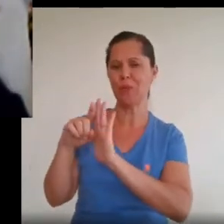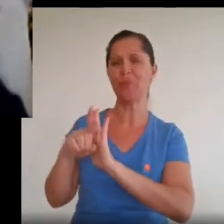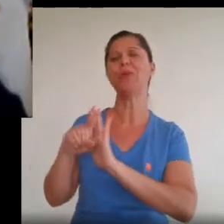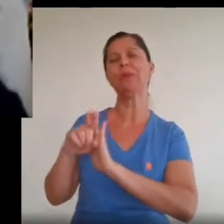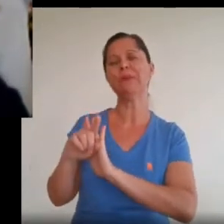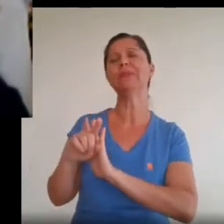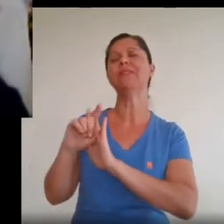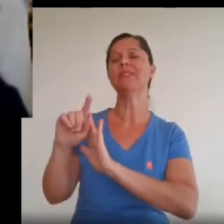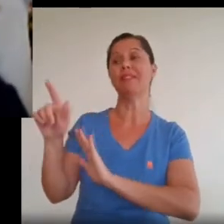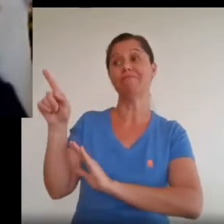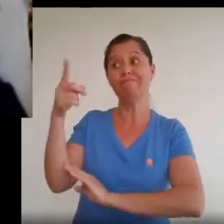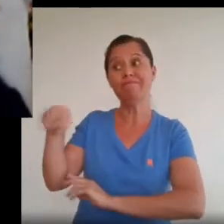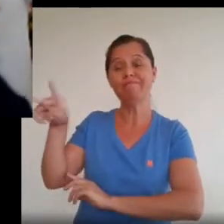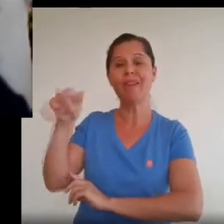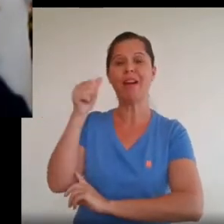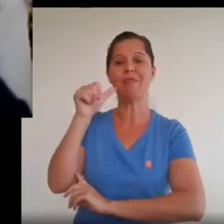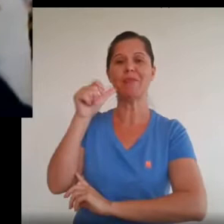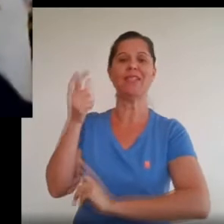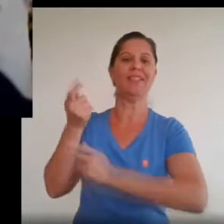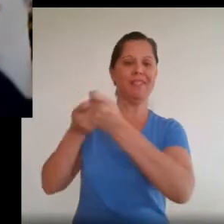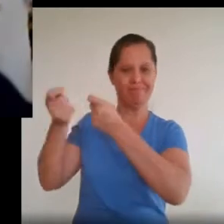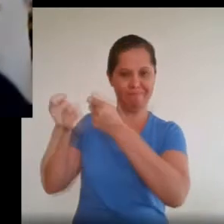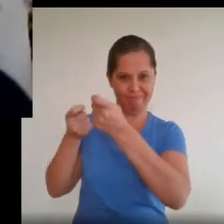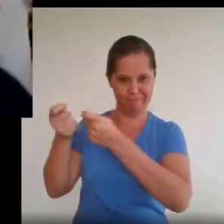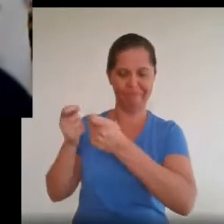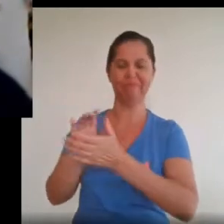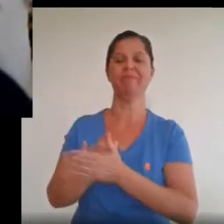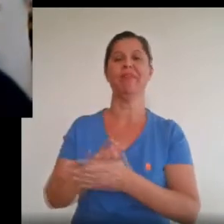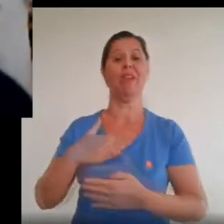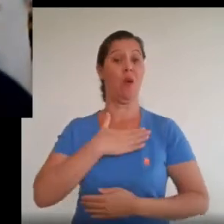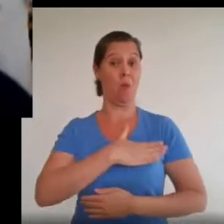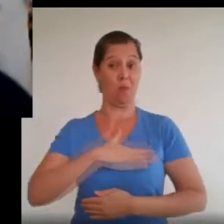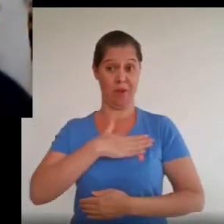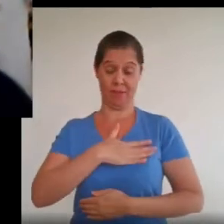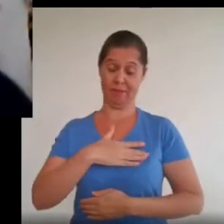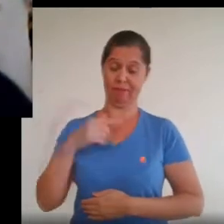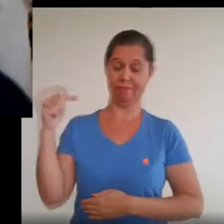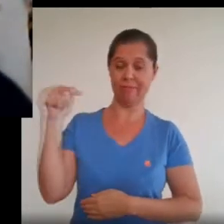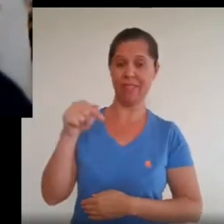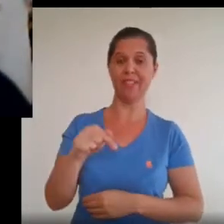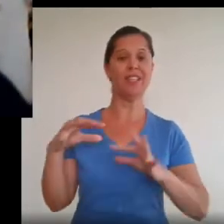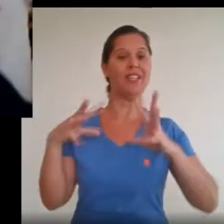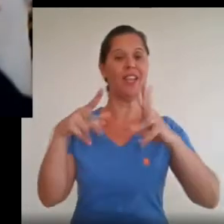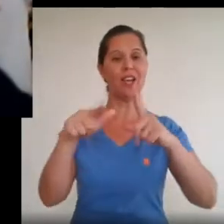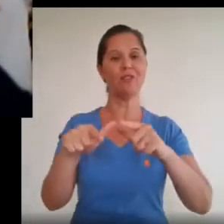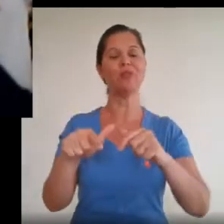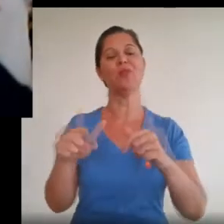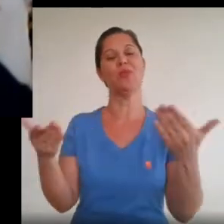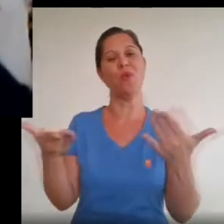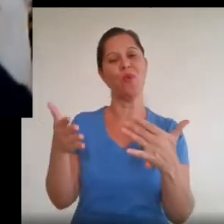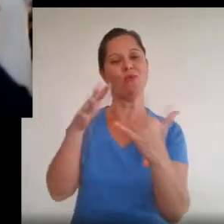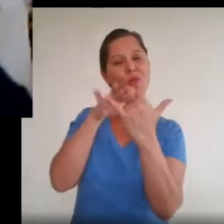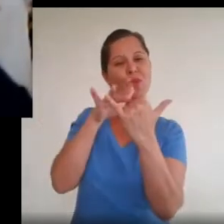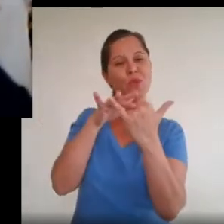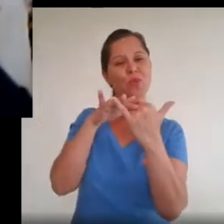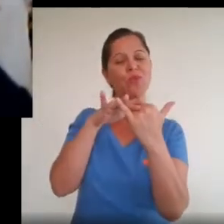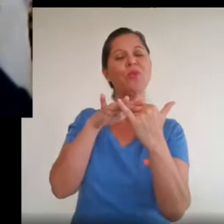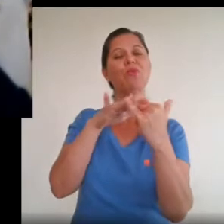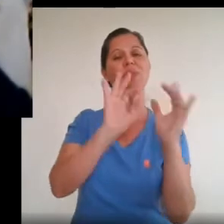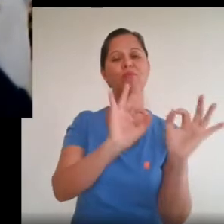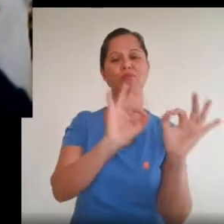cuidando disso. Bom, então, obrigada, é um prazer estar aqui, obrigada a todo mundo que está conectado. A